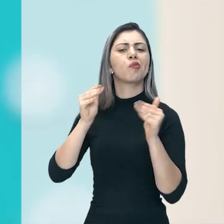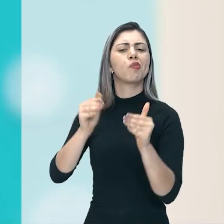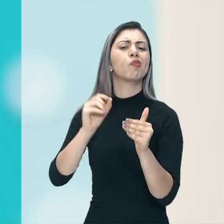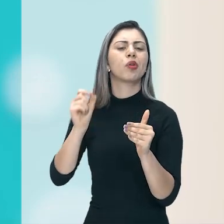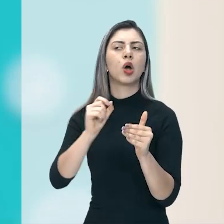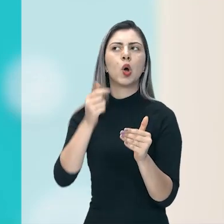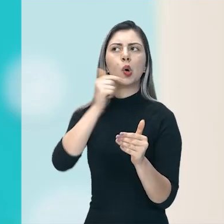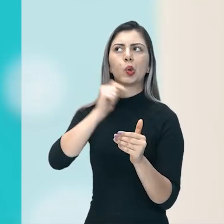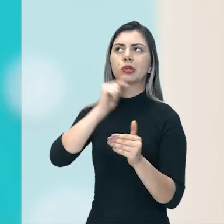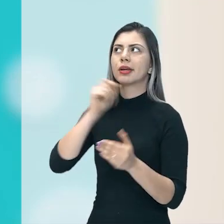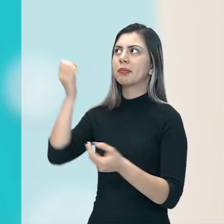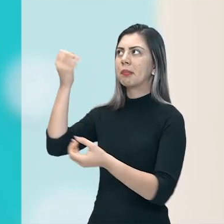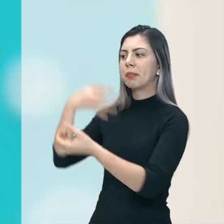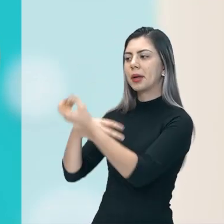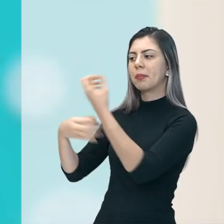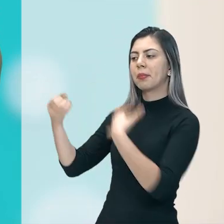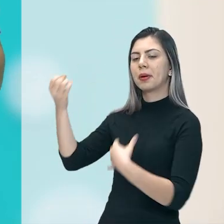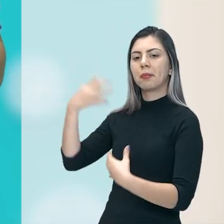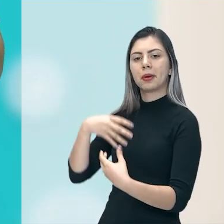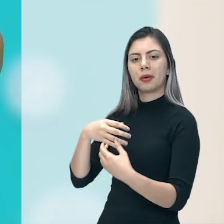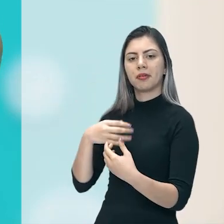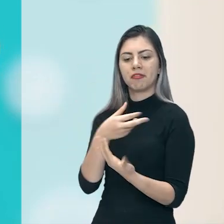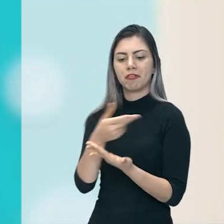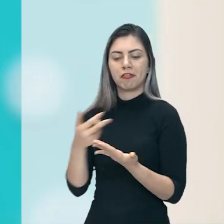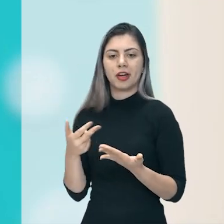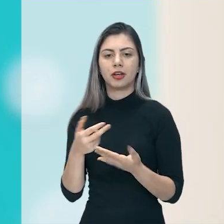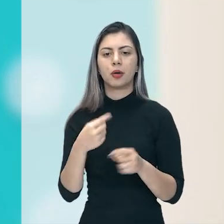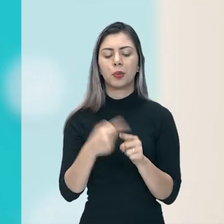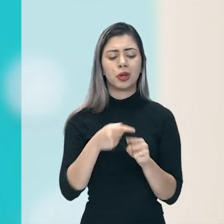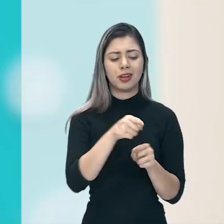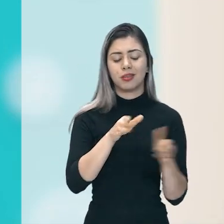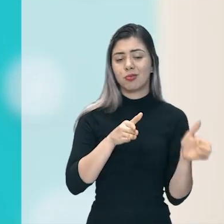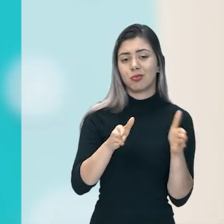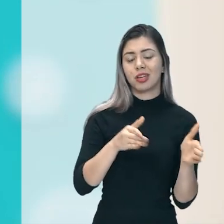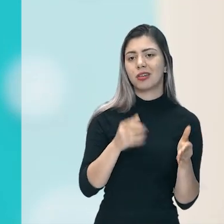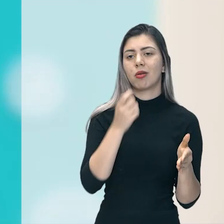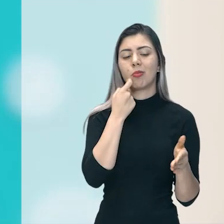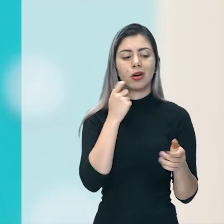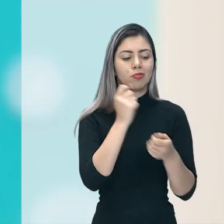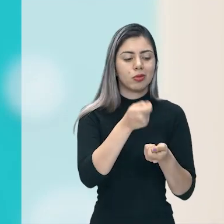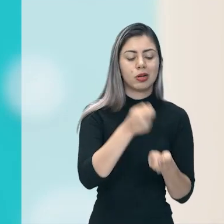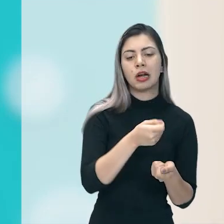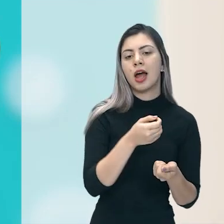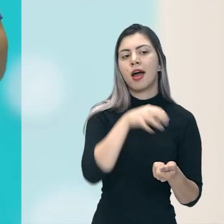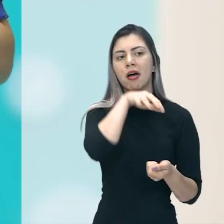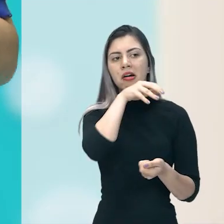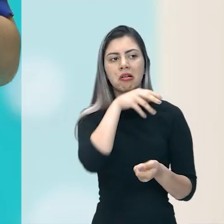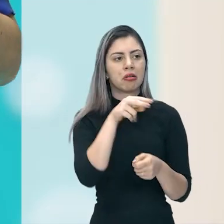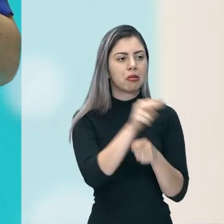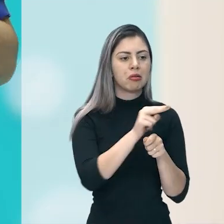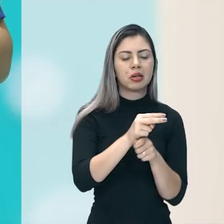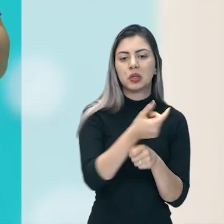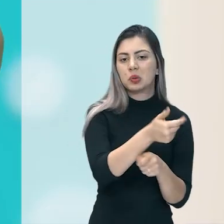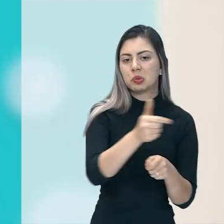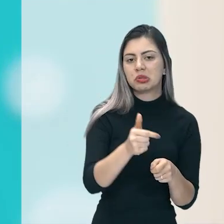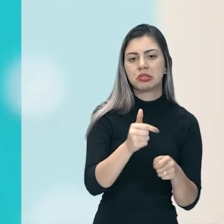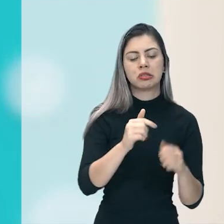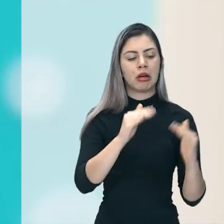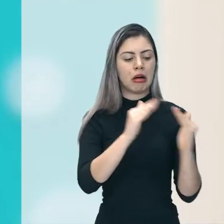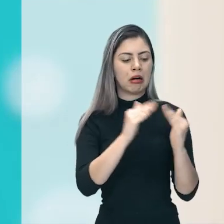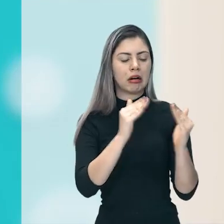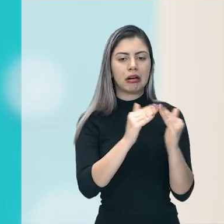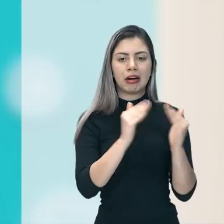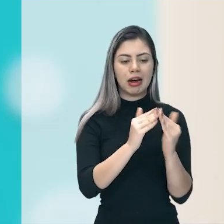obter alguns benefícios, porque nesse período eles não dominavam a pecuária, a agricultura, eles não tinham uma moradia